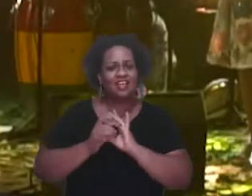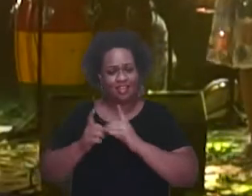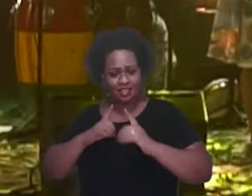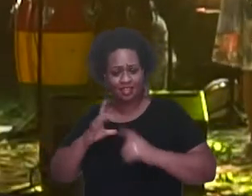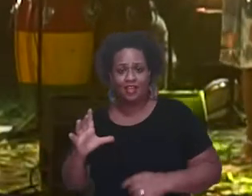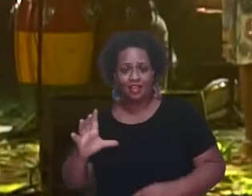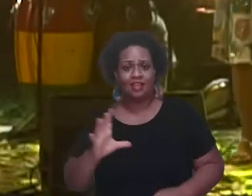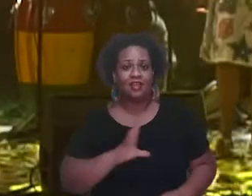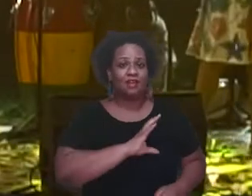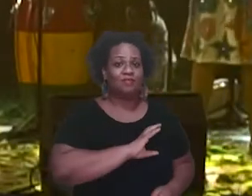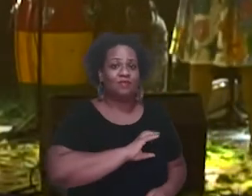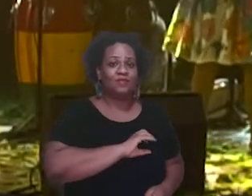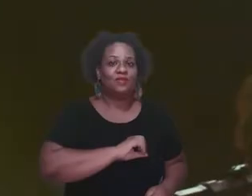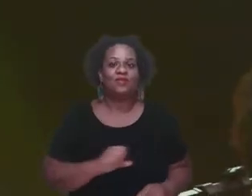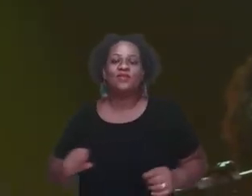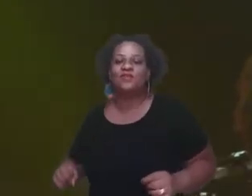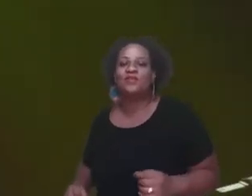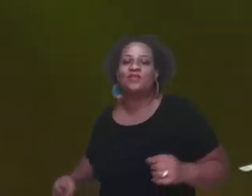para mim tomar teu